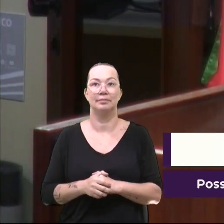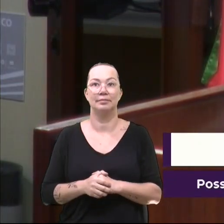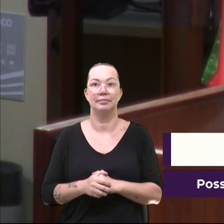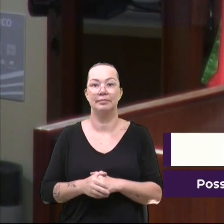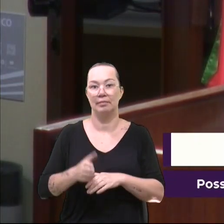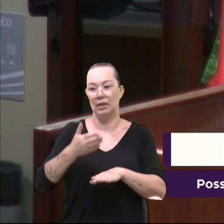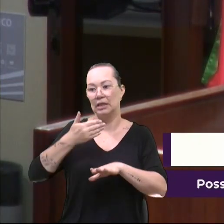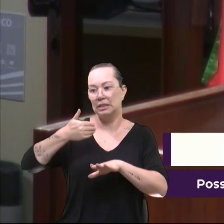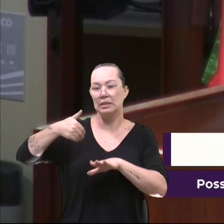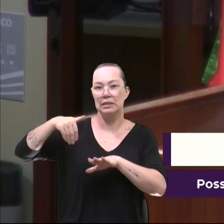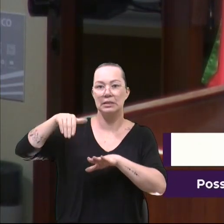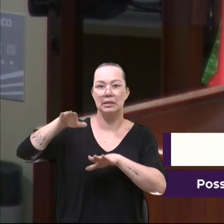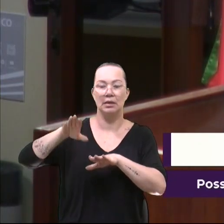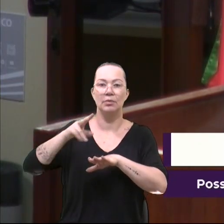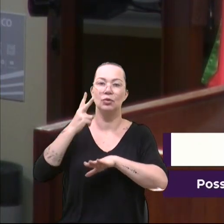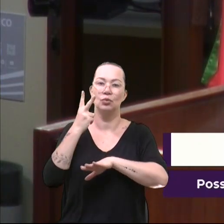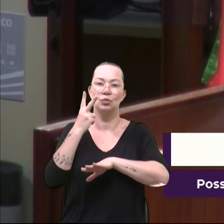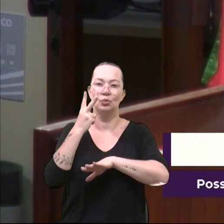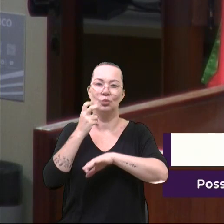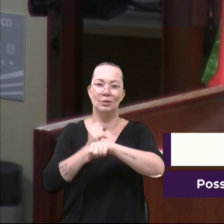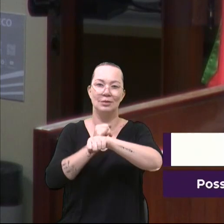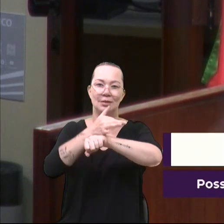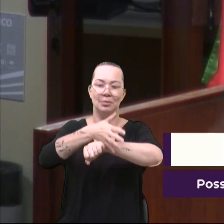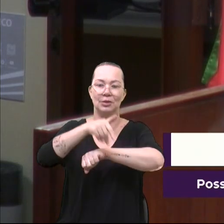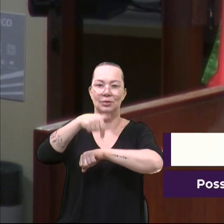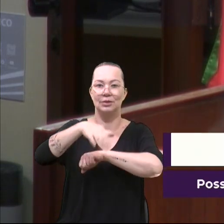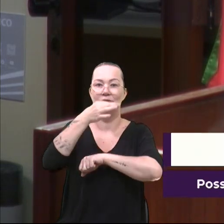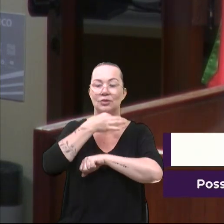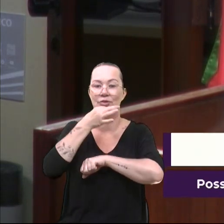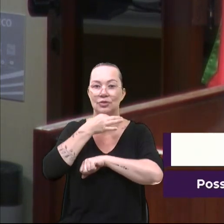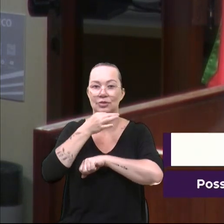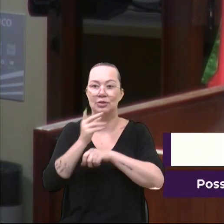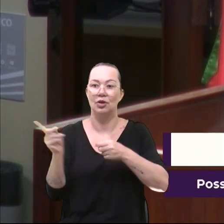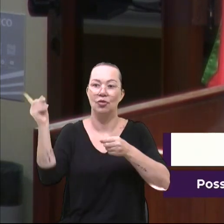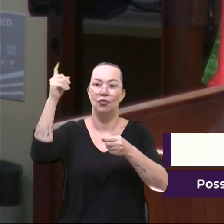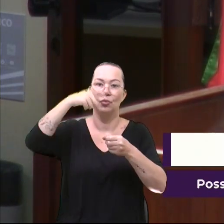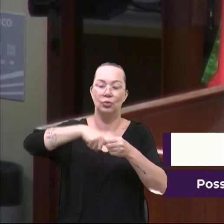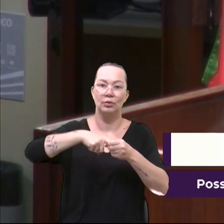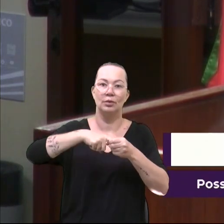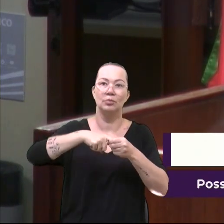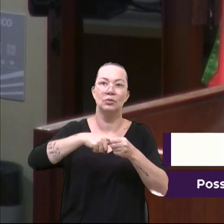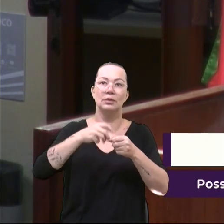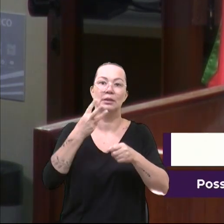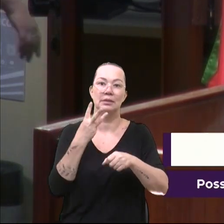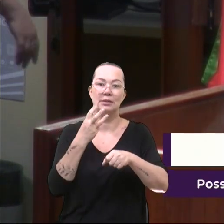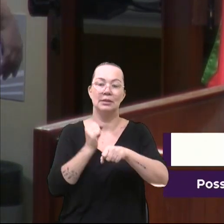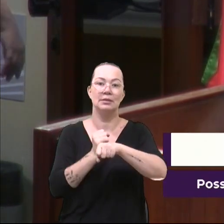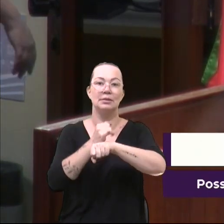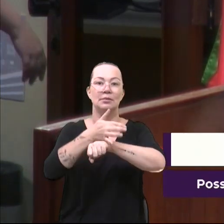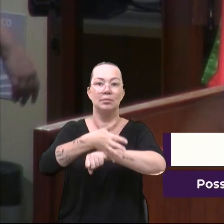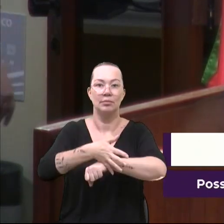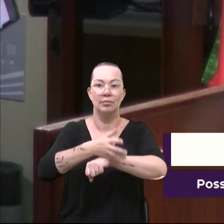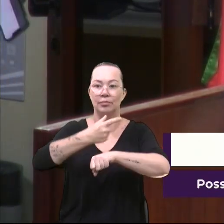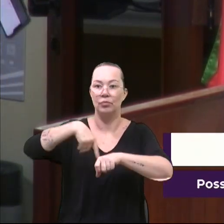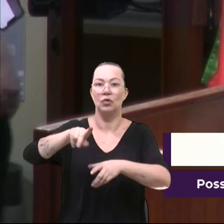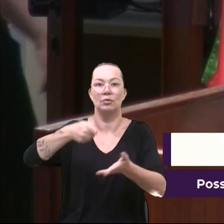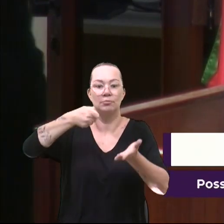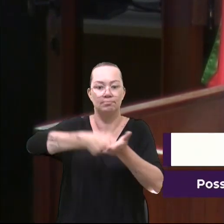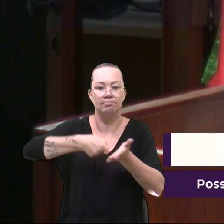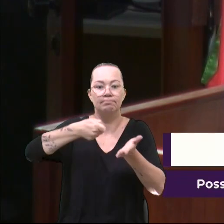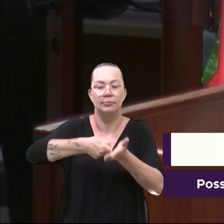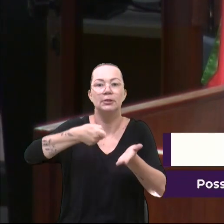saímos às 2 horas da manhã de Caxias e retornamos às 3 da manhã, onde estivemos lutando pela